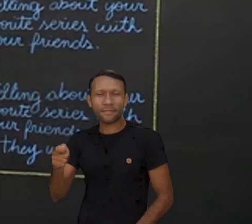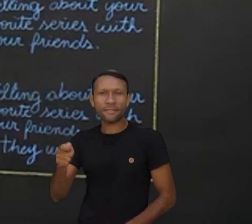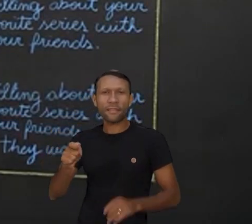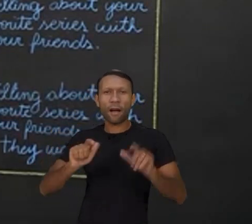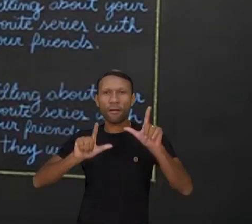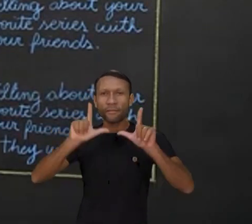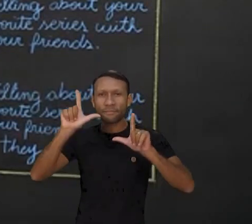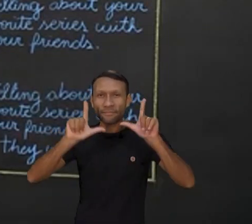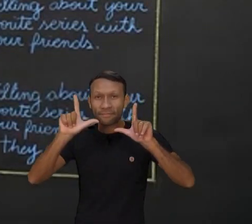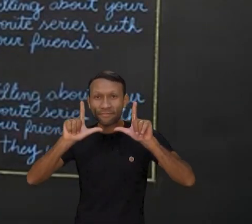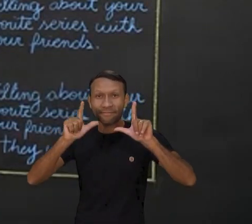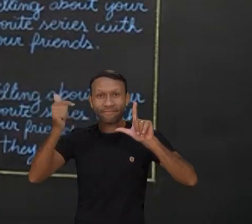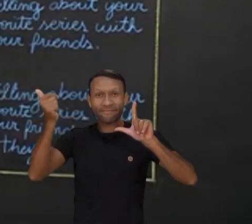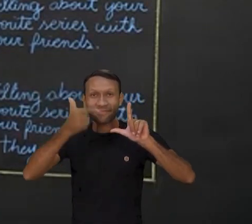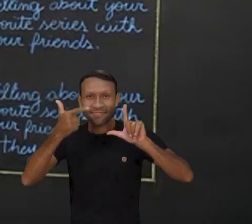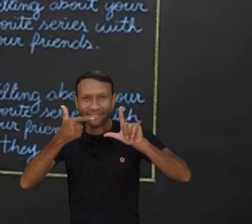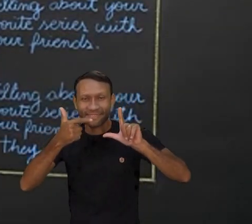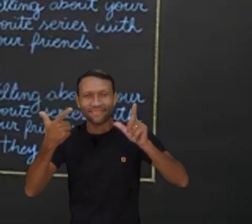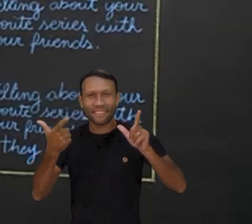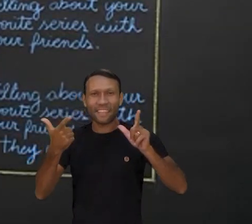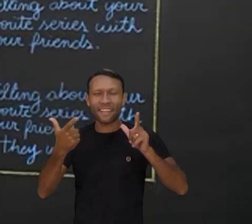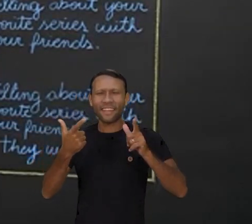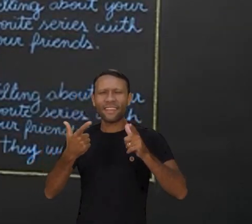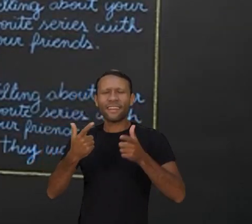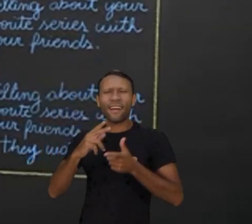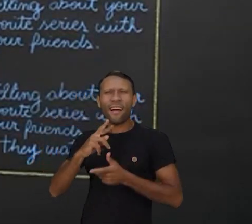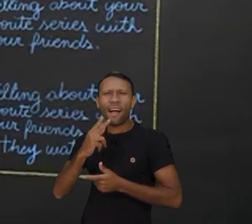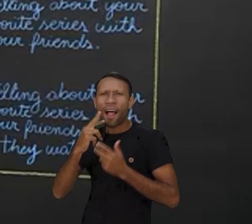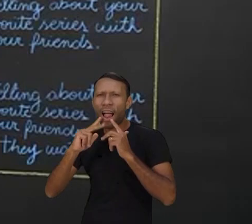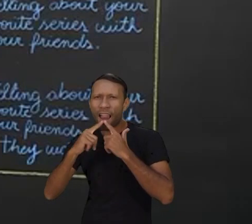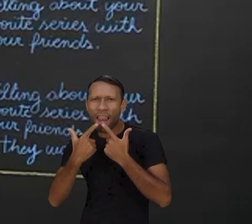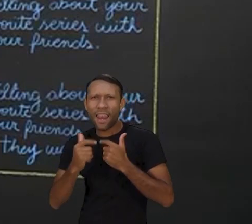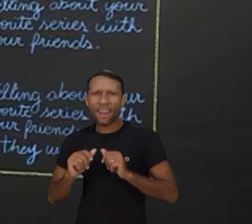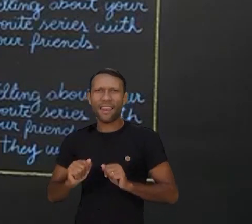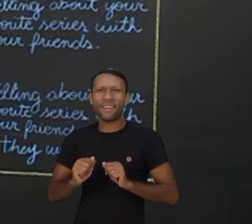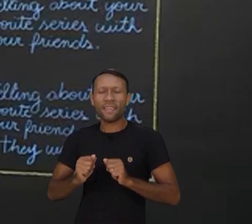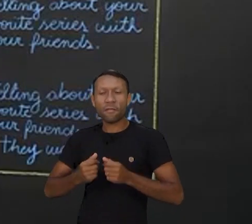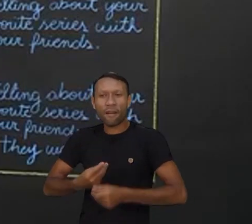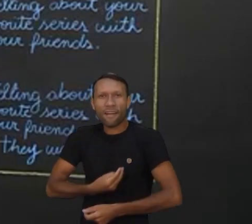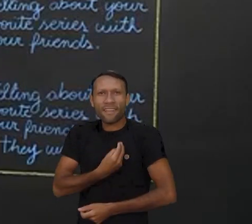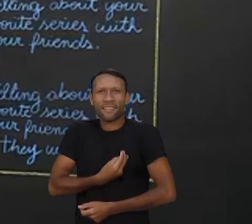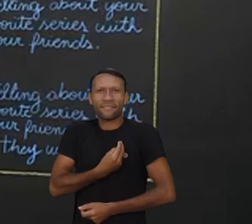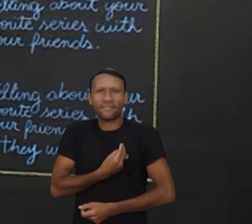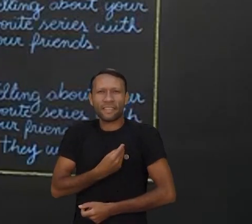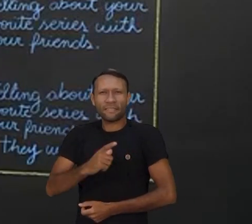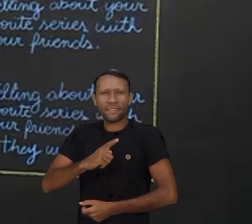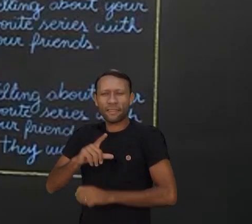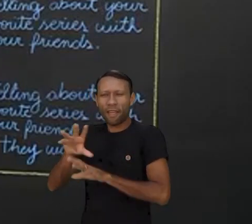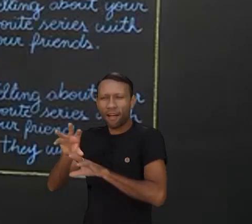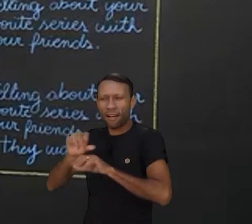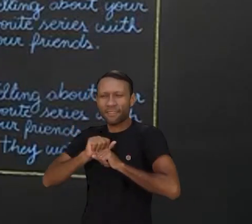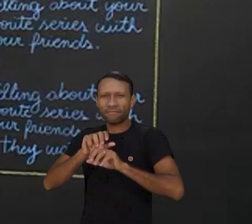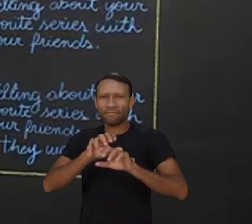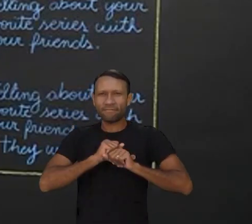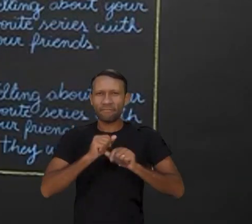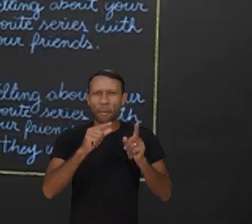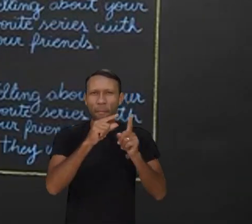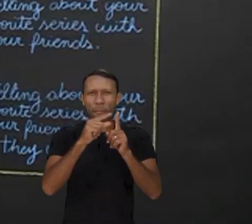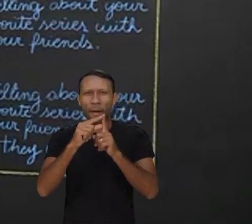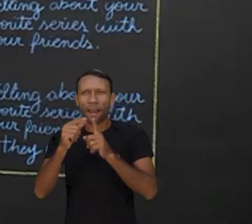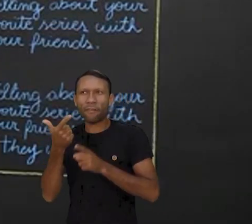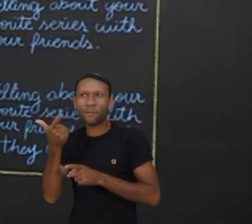lembre sempre que a língua é viva, ela está sempre em movimento. A língua absorve palavras de